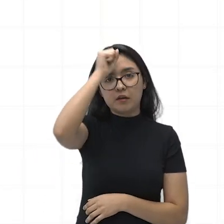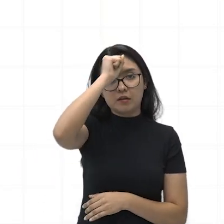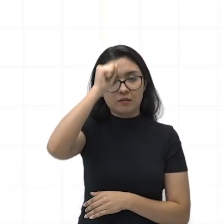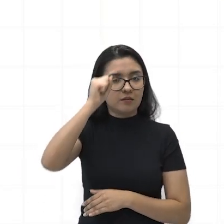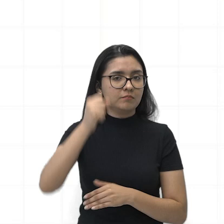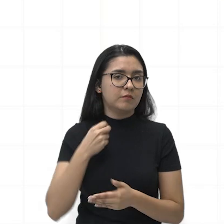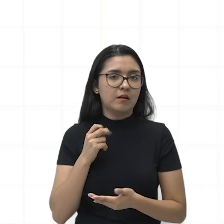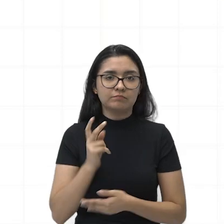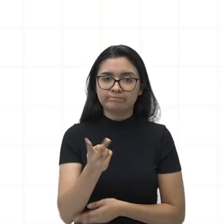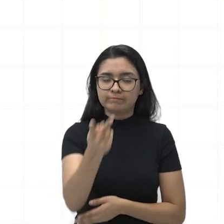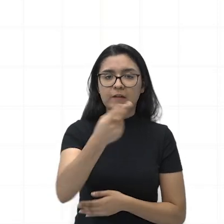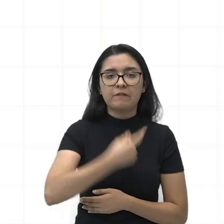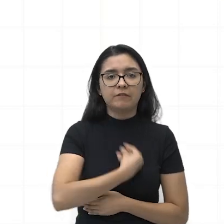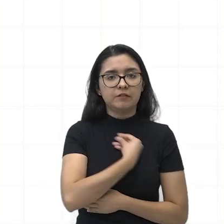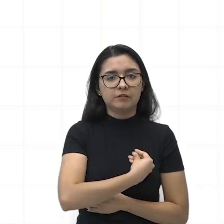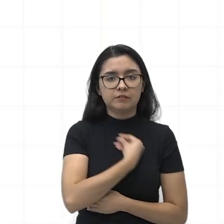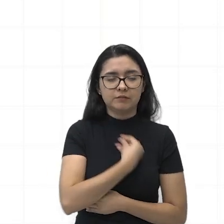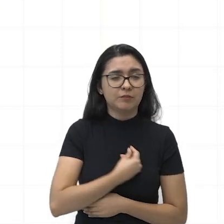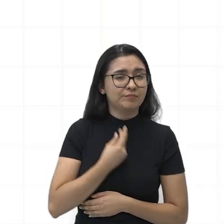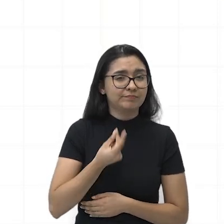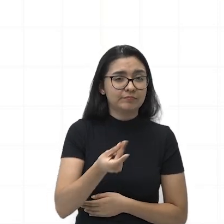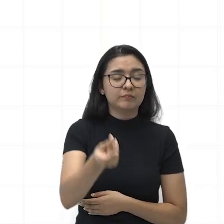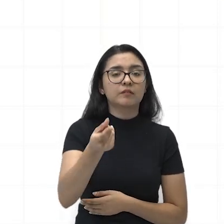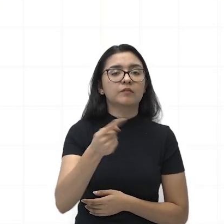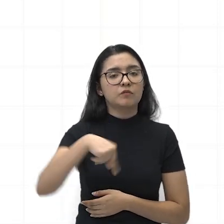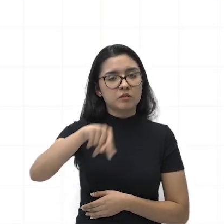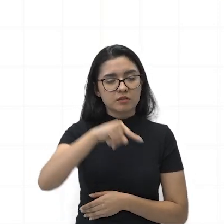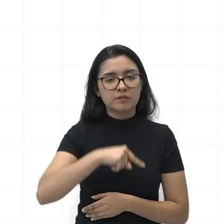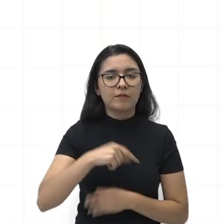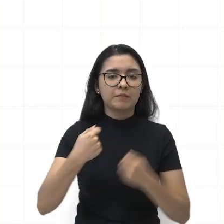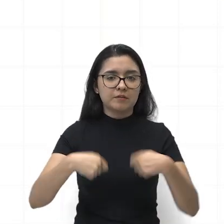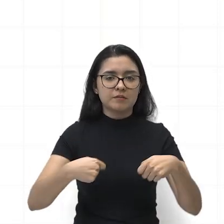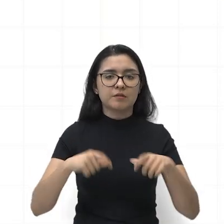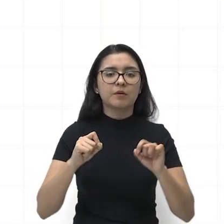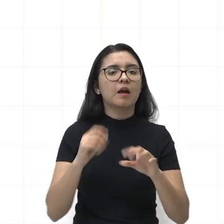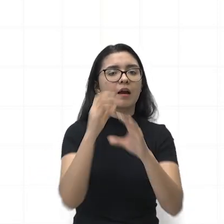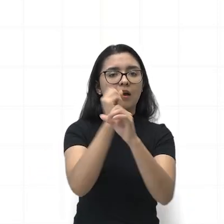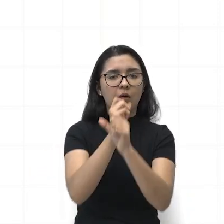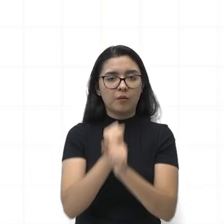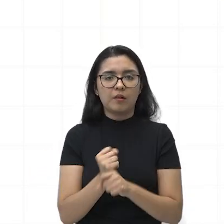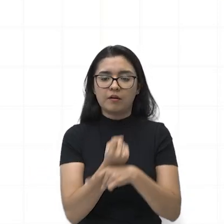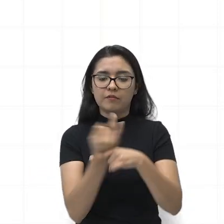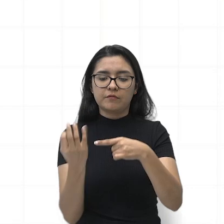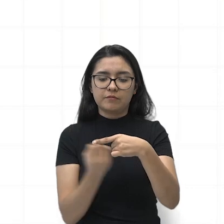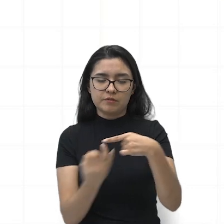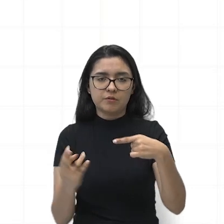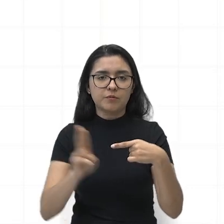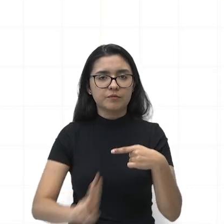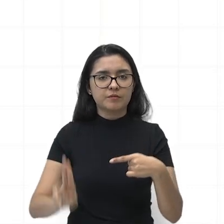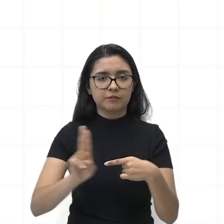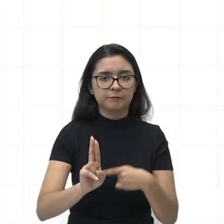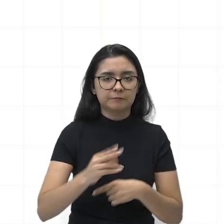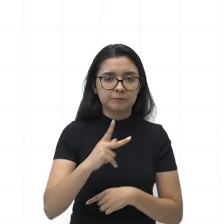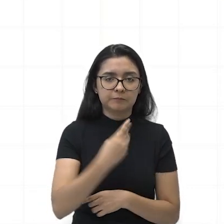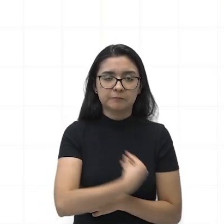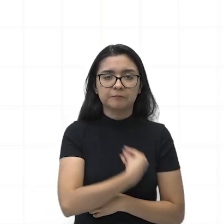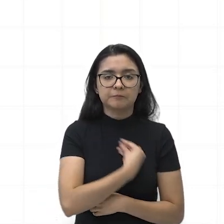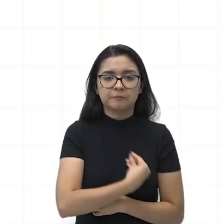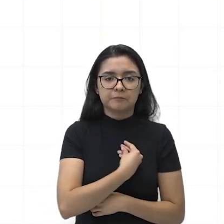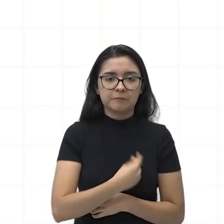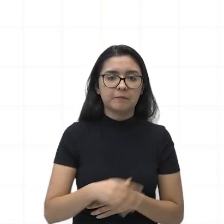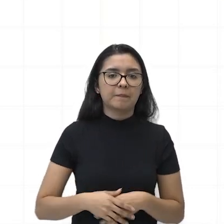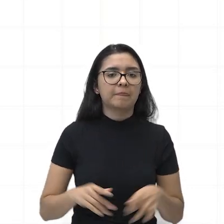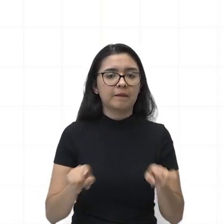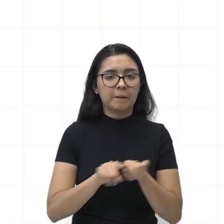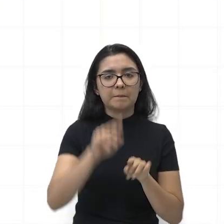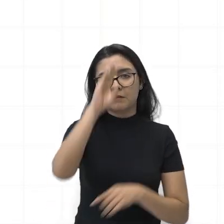uma vida toda, porque durante toda a sua vida você vai estar trabalhando aí com cálculo de frações. E, em especial, também, nesses